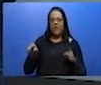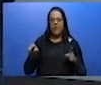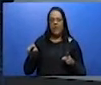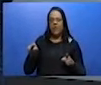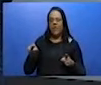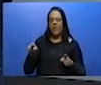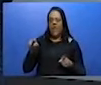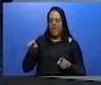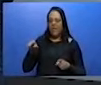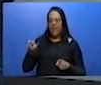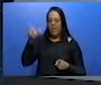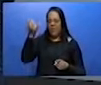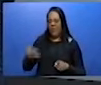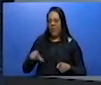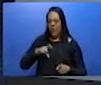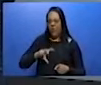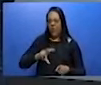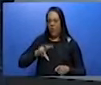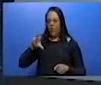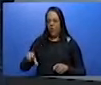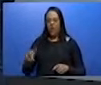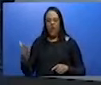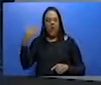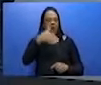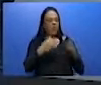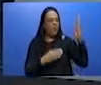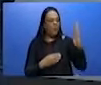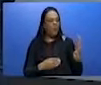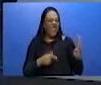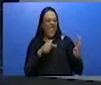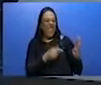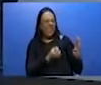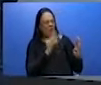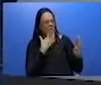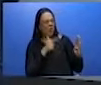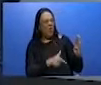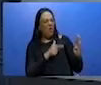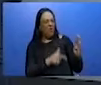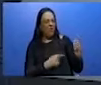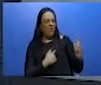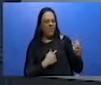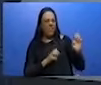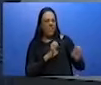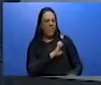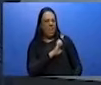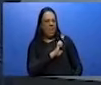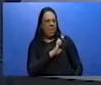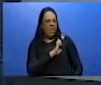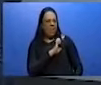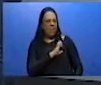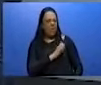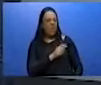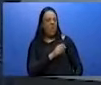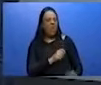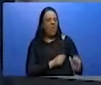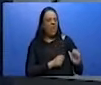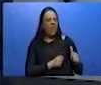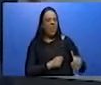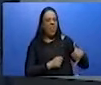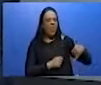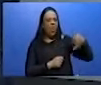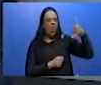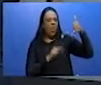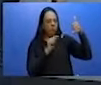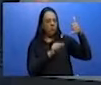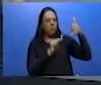você terá um comércio muito lucrativo, o cultivo da cana-de-açúcar. Claro, meu amigo, eu vim voando,